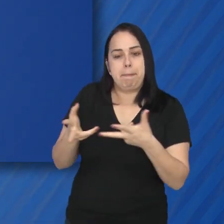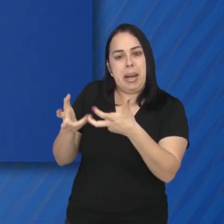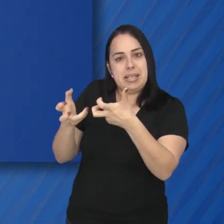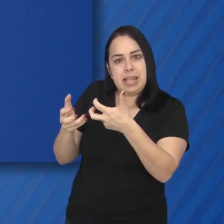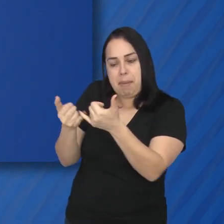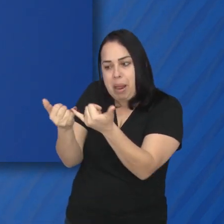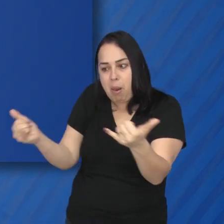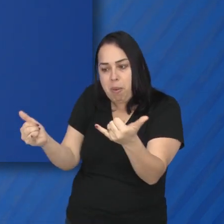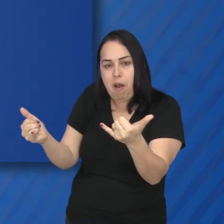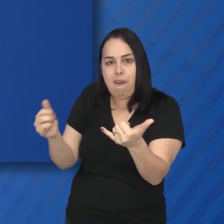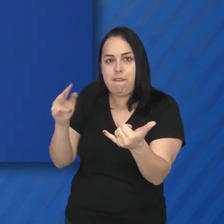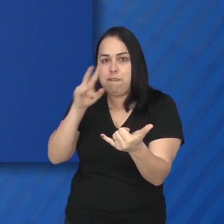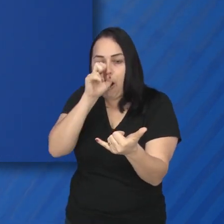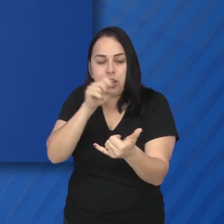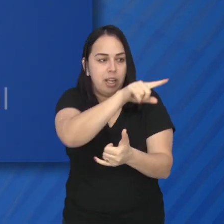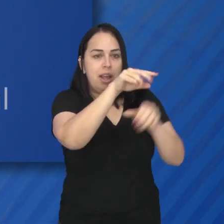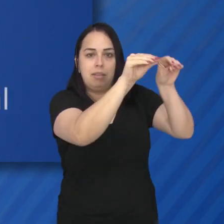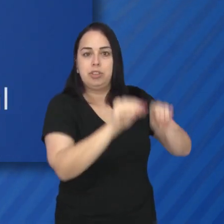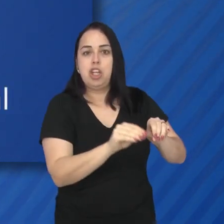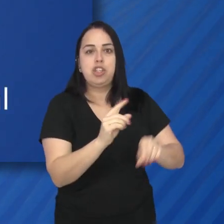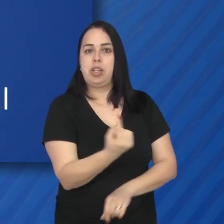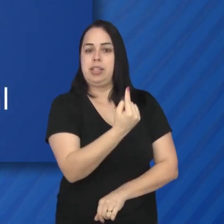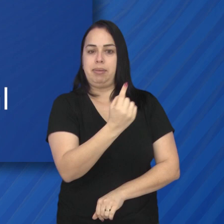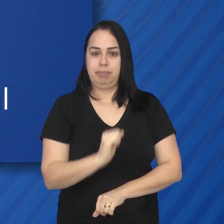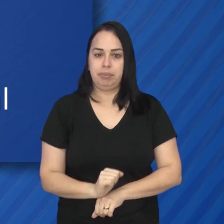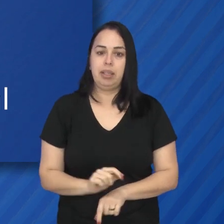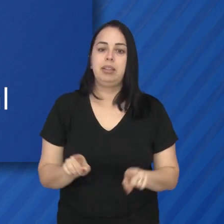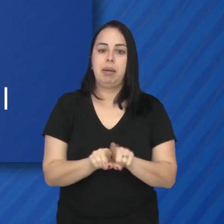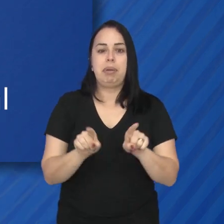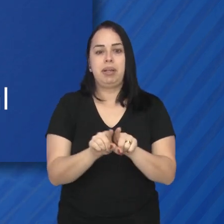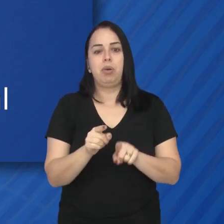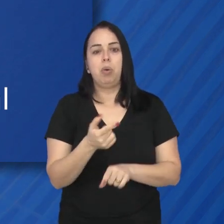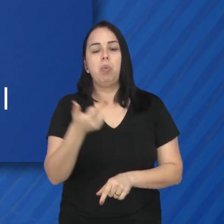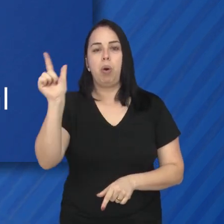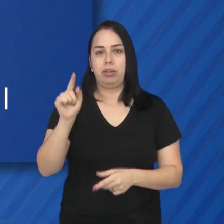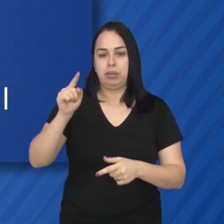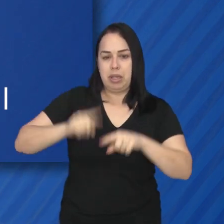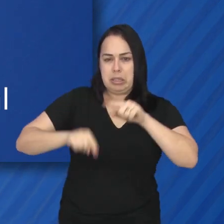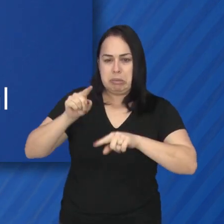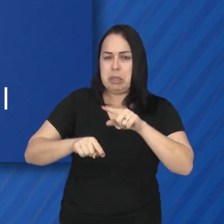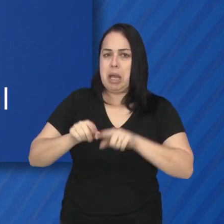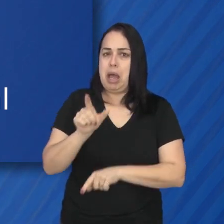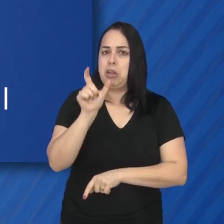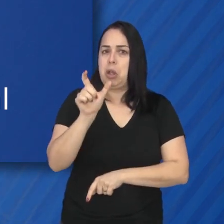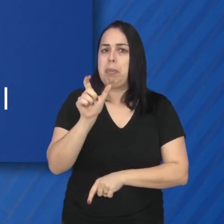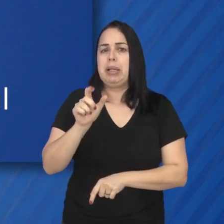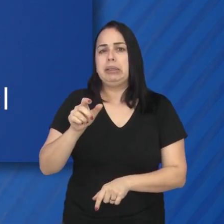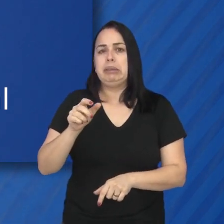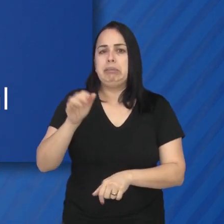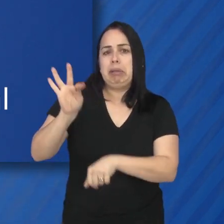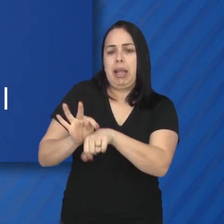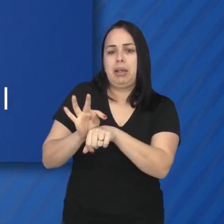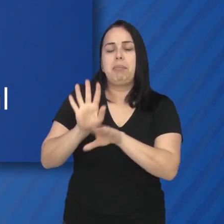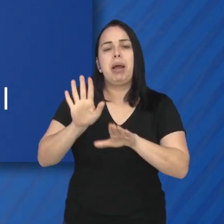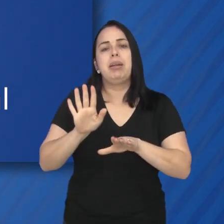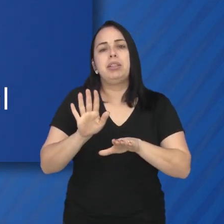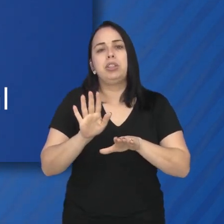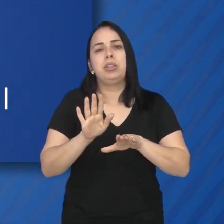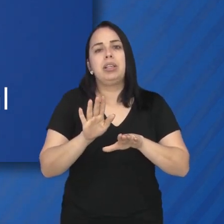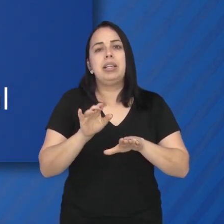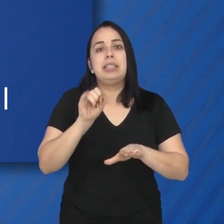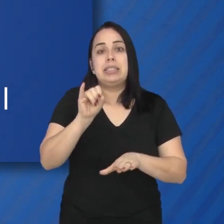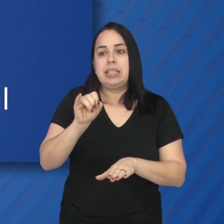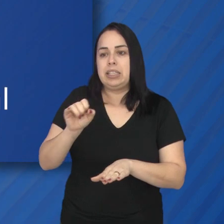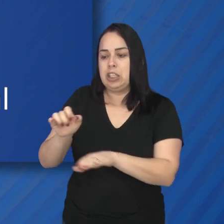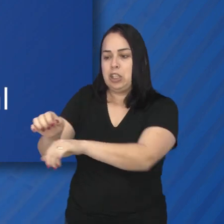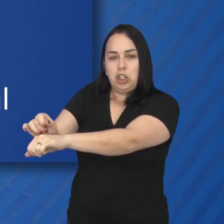uma descarga elétrica muito forte. E o último é o dispositivo diferencial residual, um nome técnico para um recurso de proteção